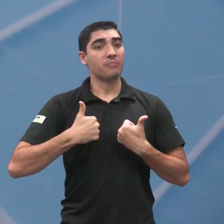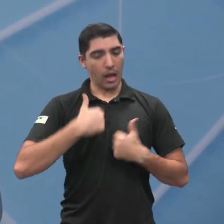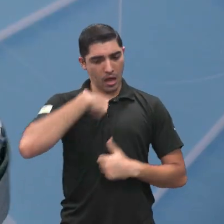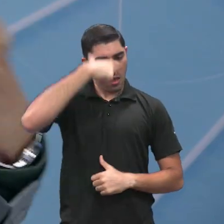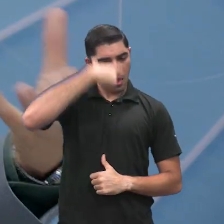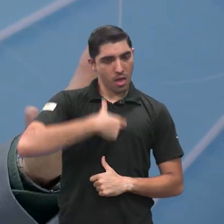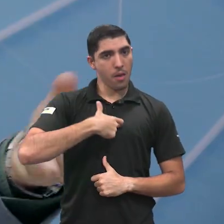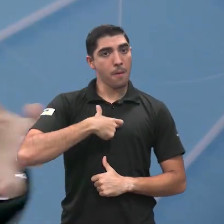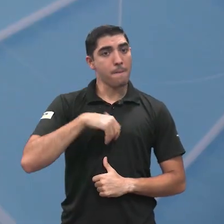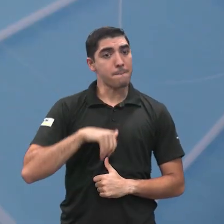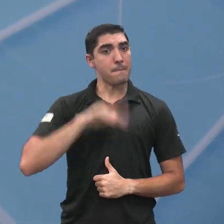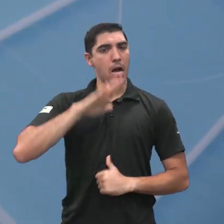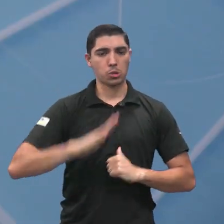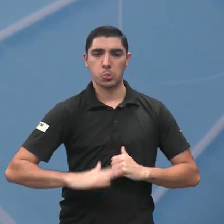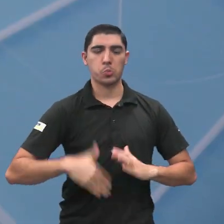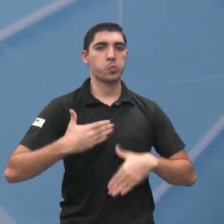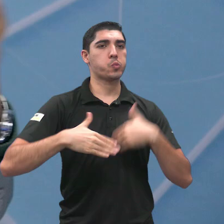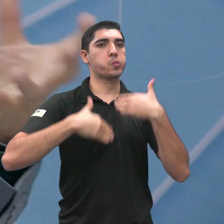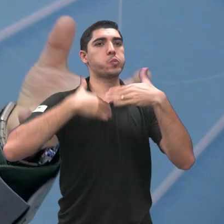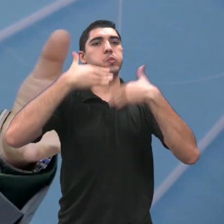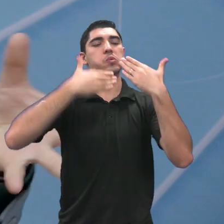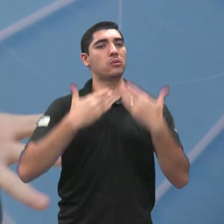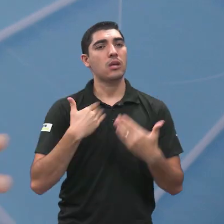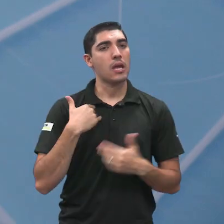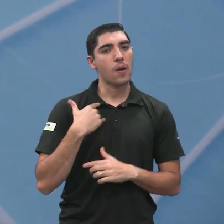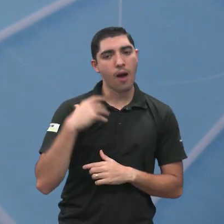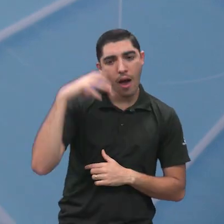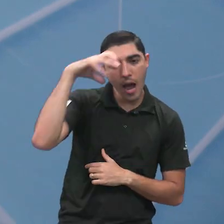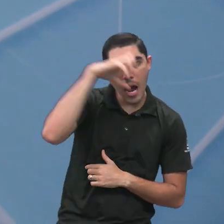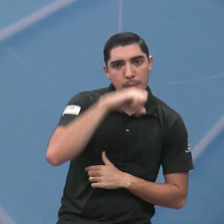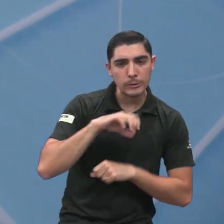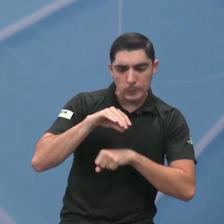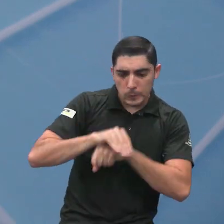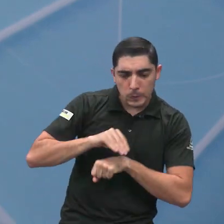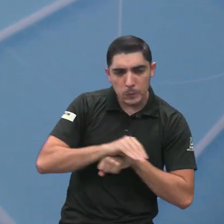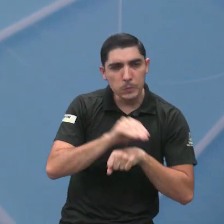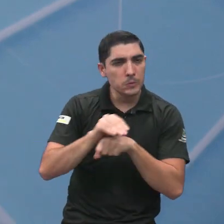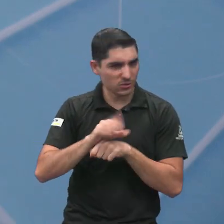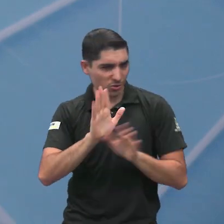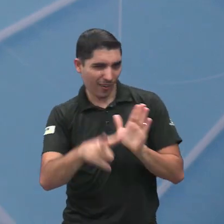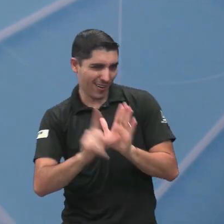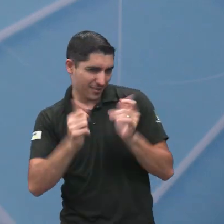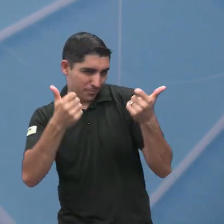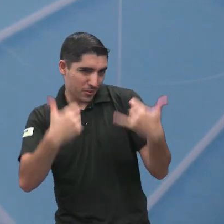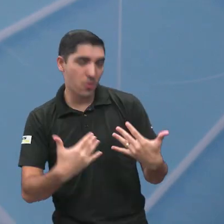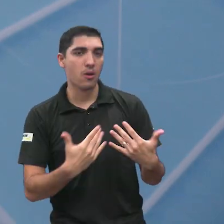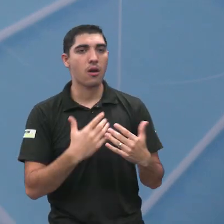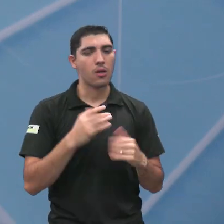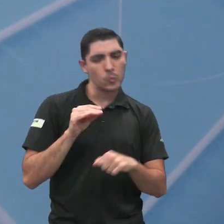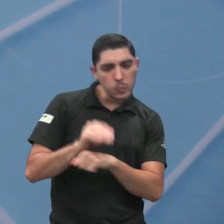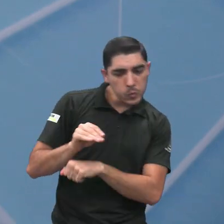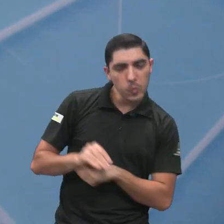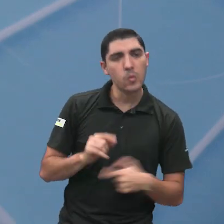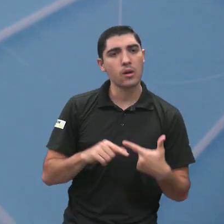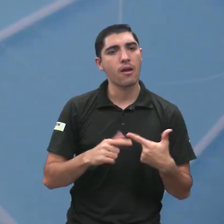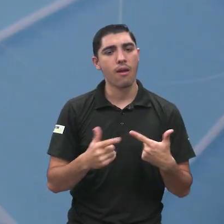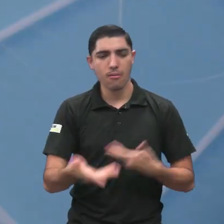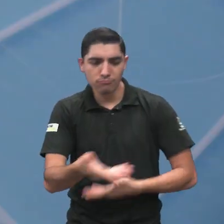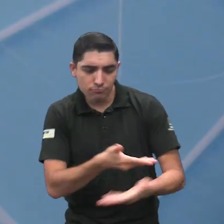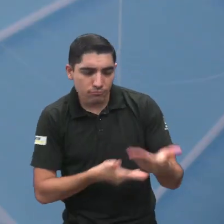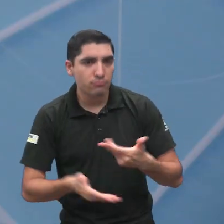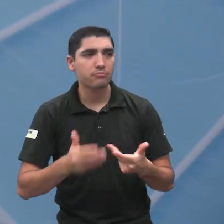se desenvolver mais, porque ele estabelece outras camadas de cuidado, como já mencionamos, né? Ele cuida, ele ampara, ele